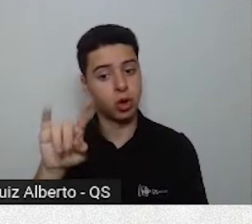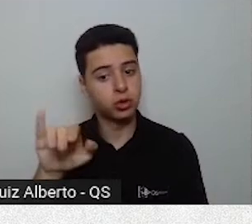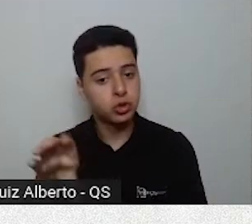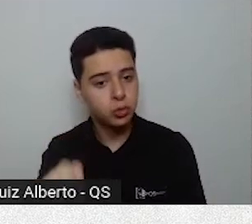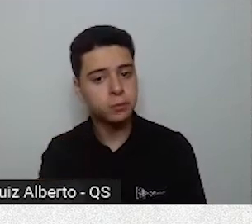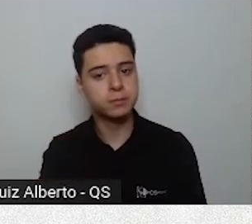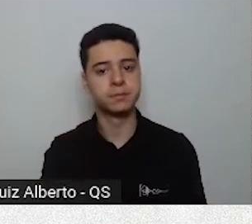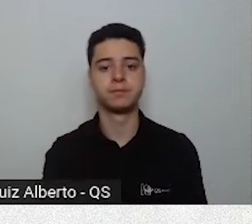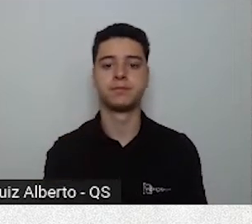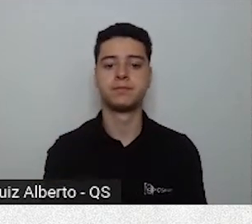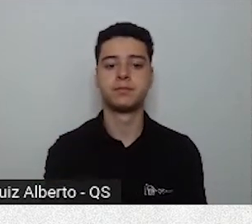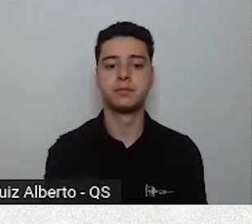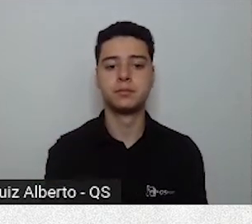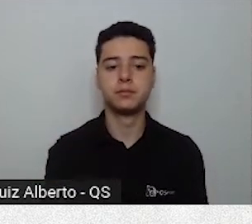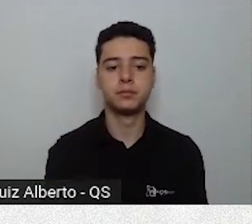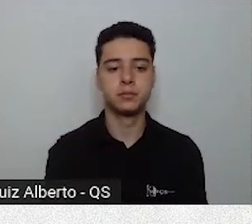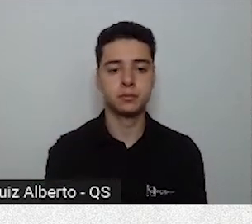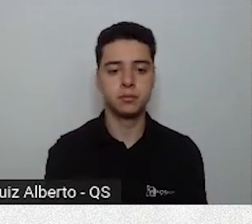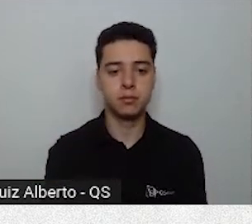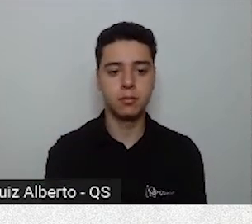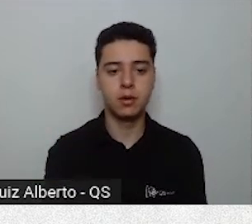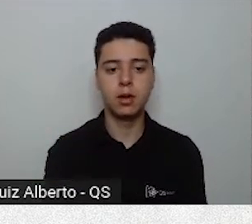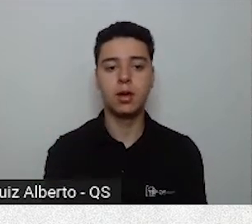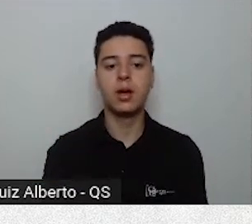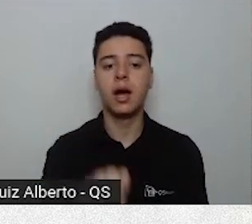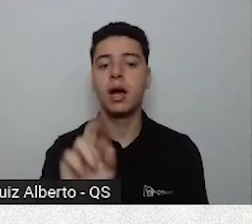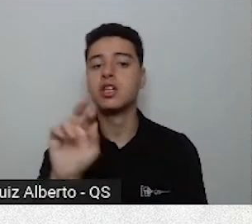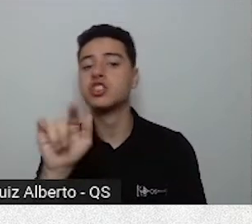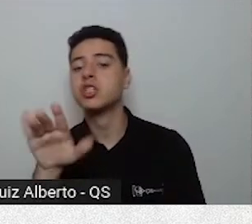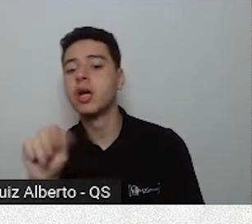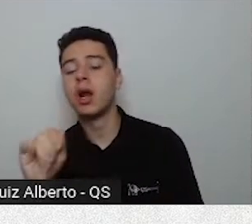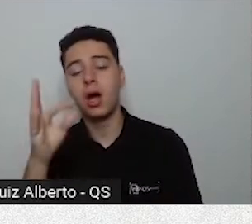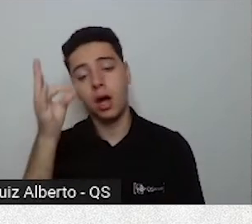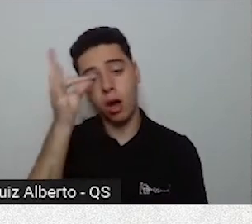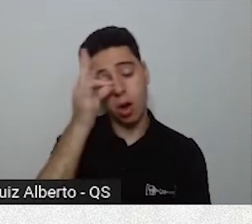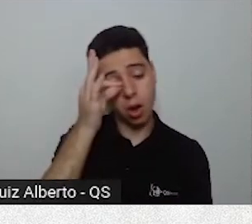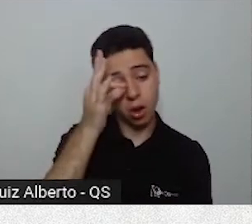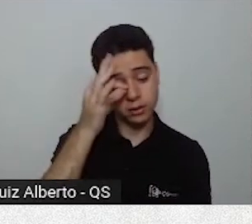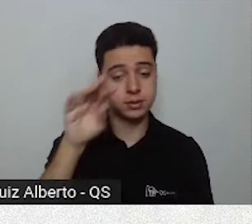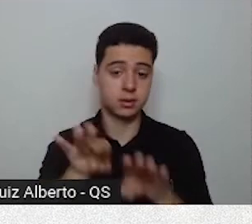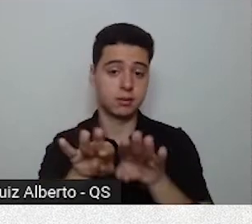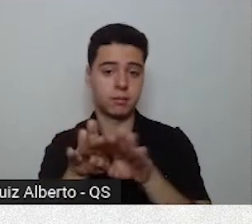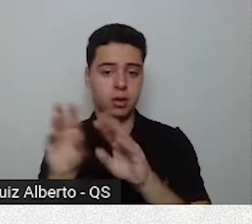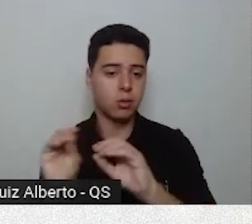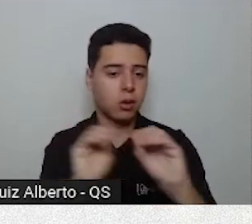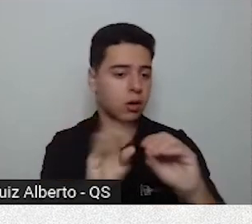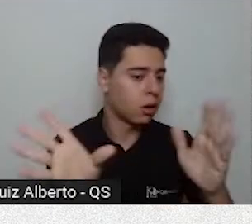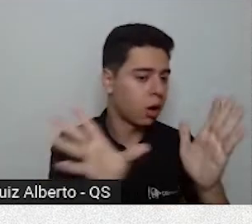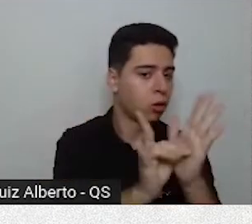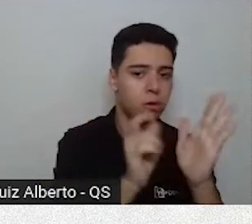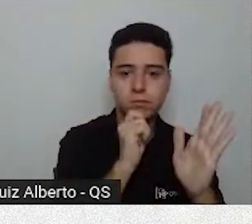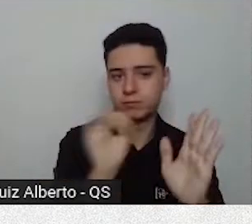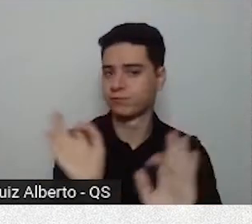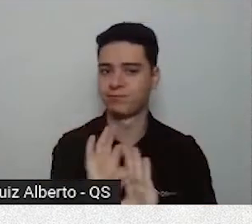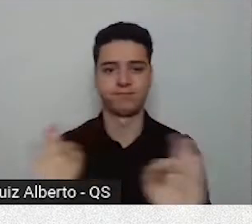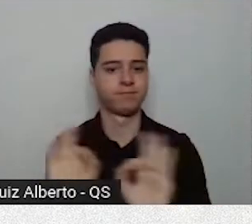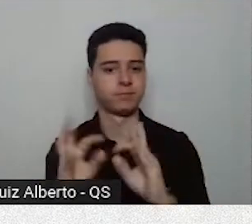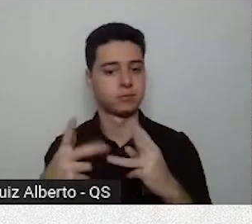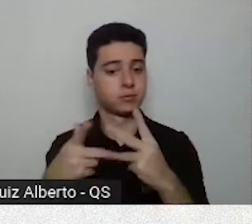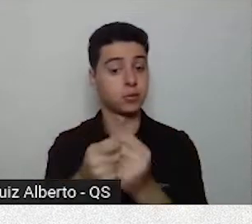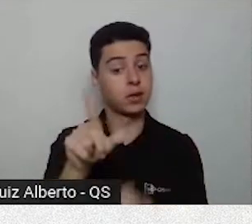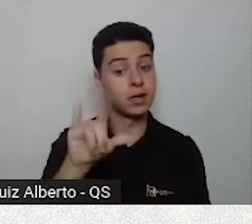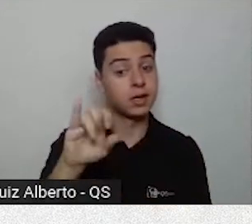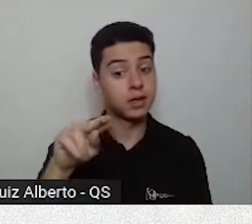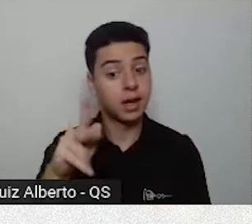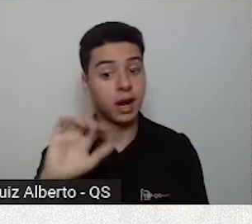A quinta é a argila rosa, aplicada sem a cola de semente de linhaça, né?